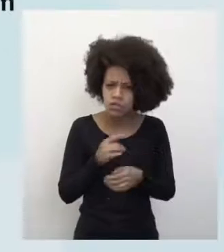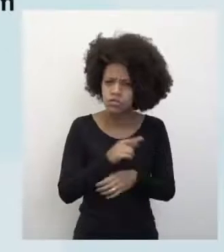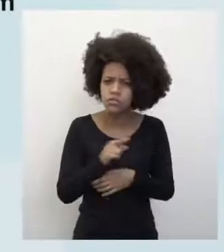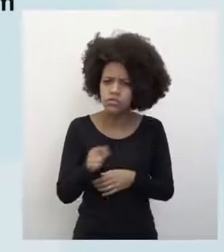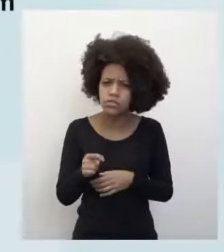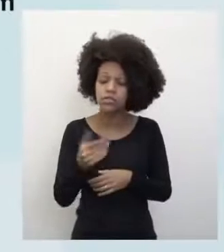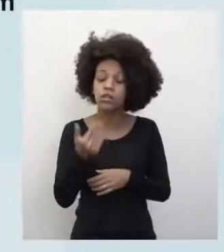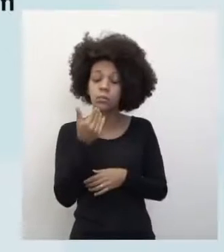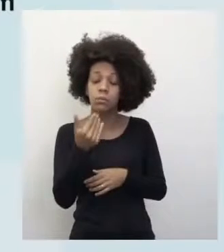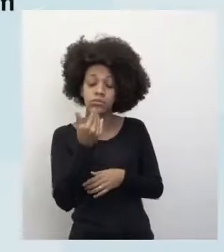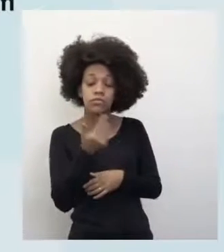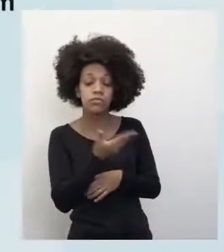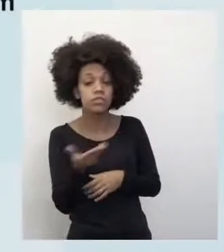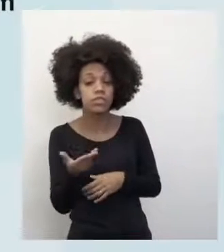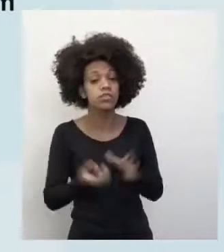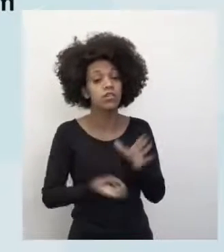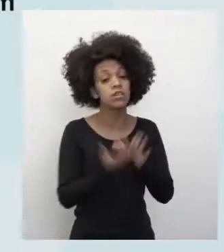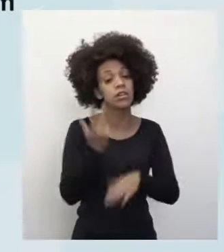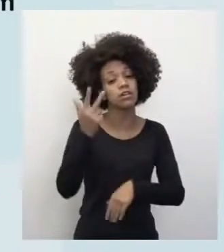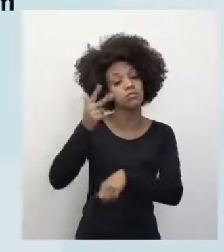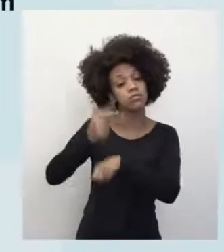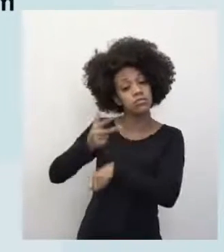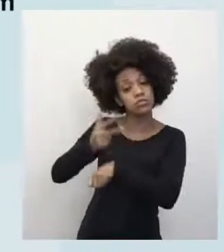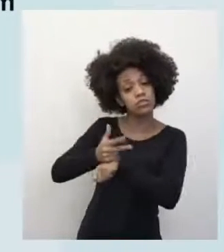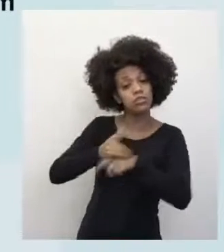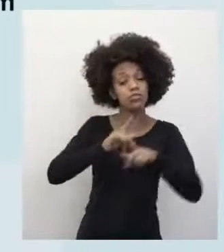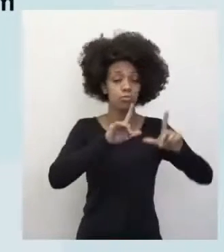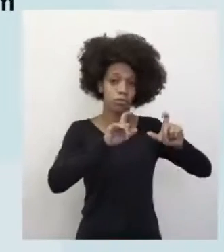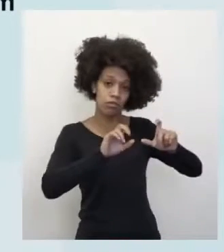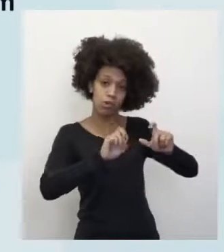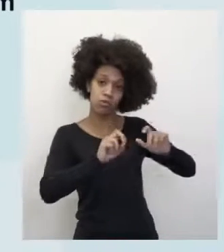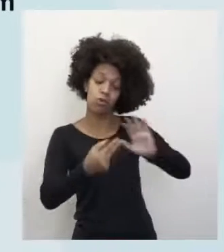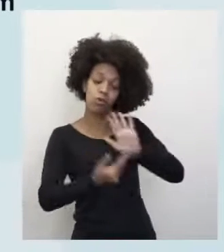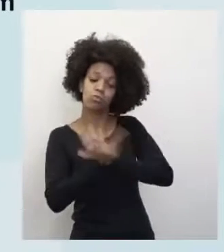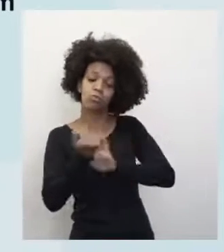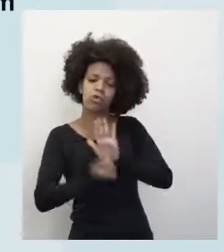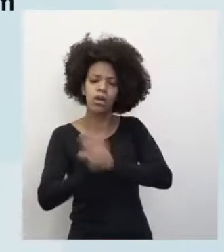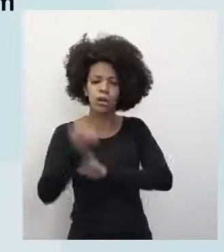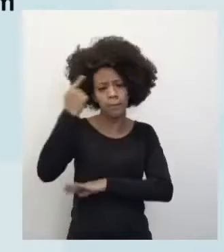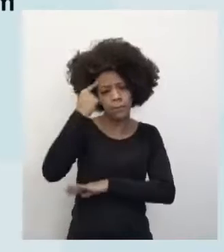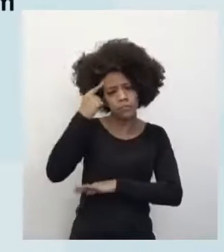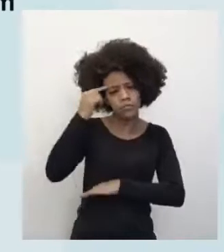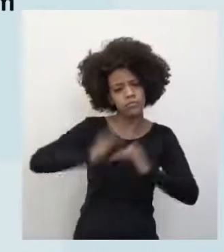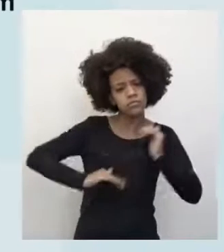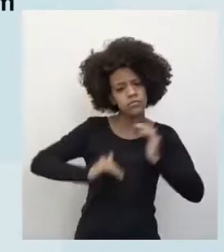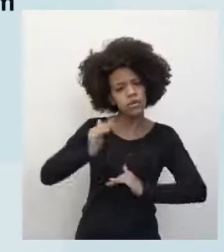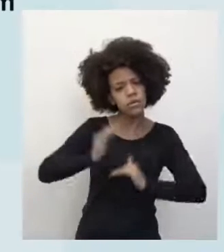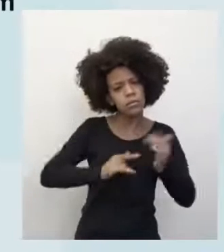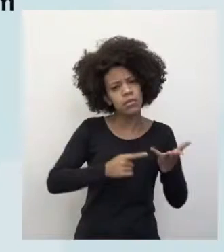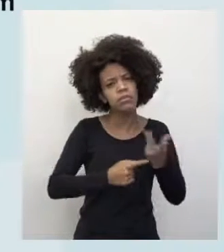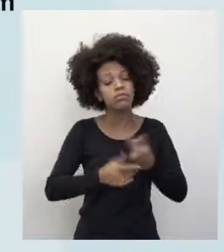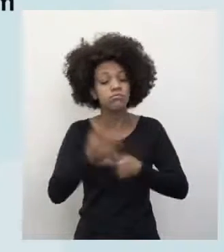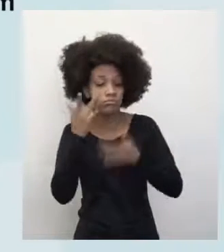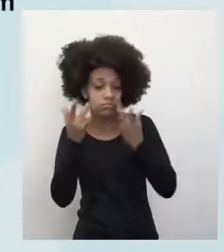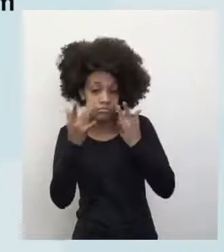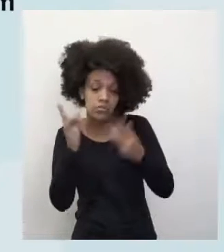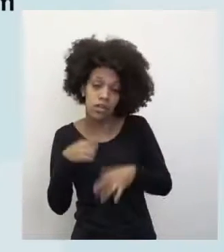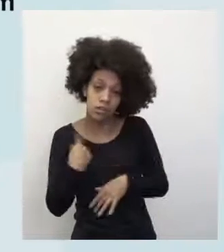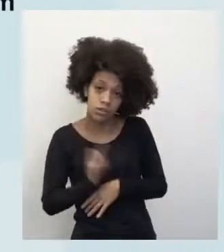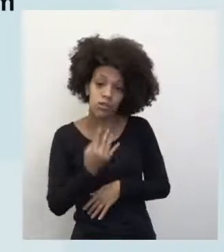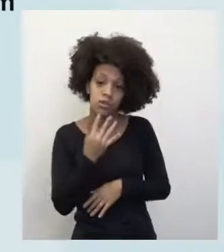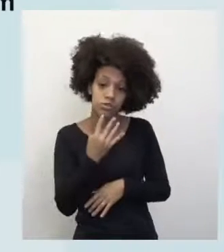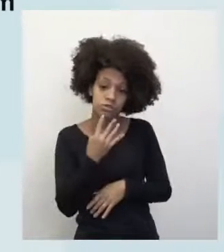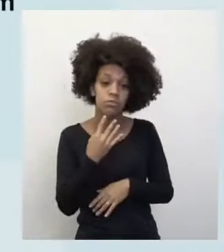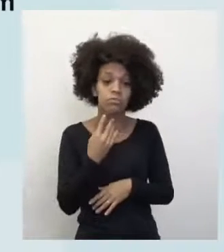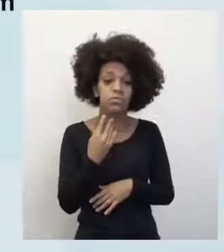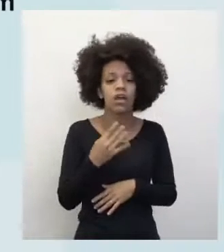de solicitar a vocês que criassem um vídeo, uma foto ou um desenho, pensando nas práticas artísticas teatrais que a gente conhece e